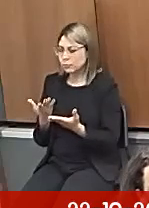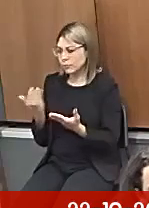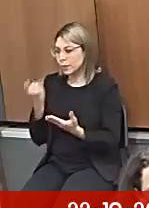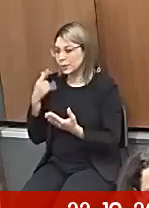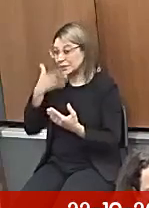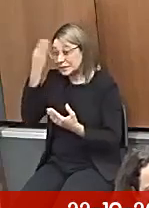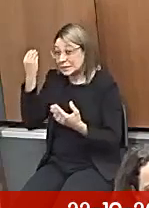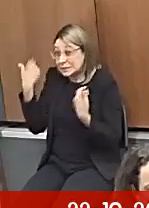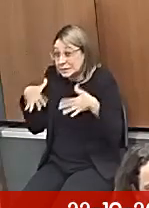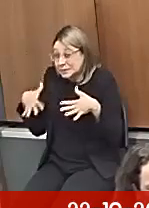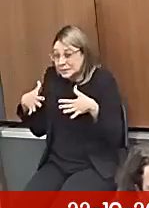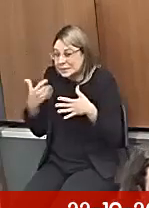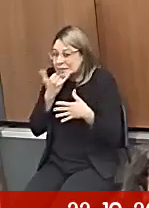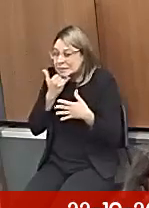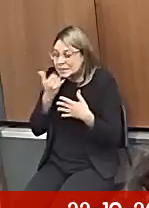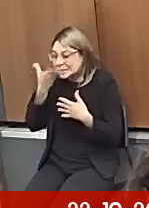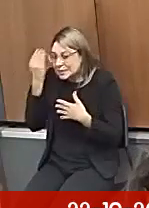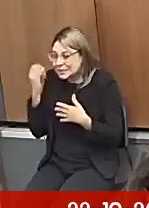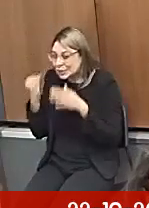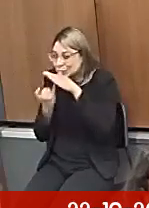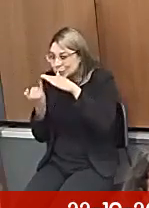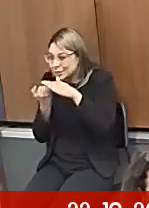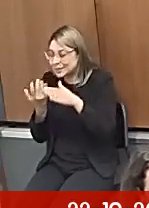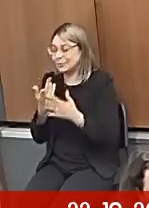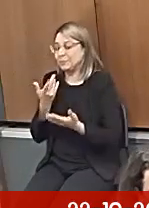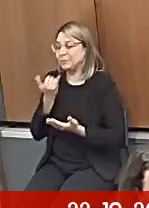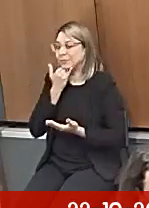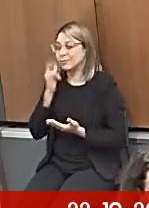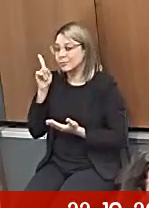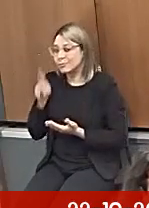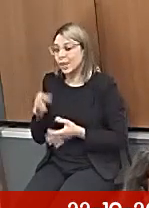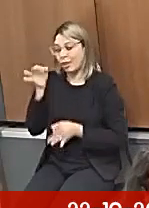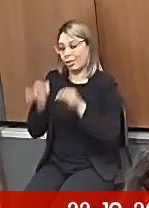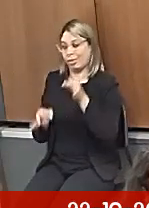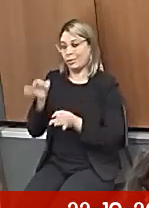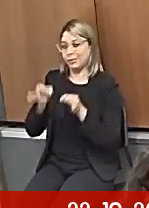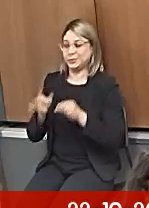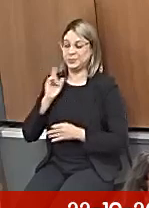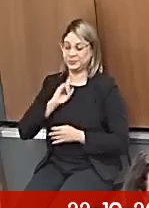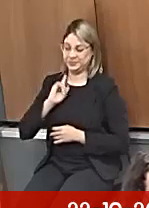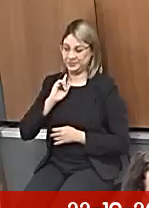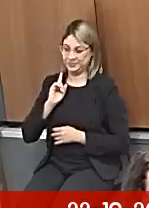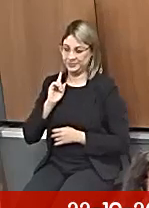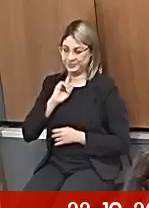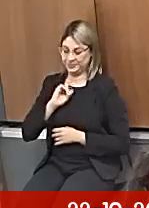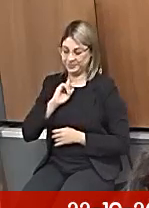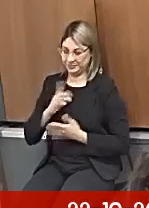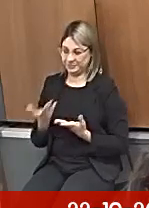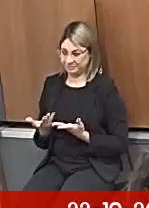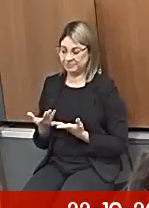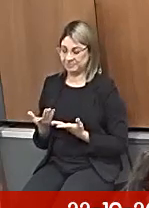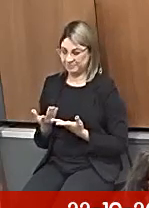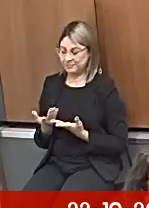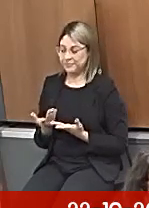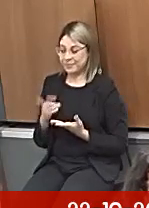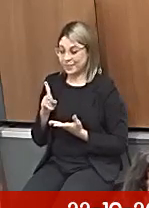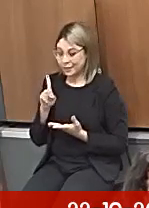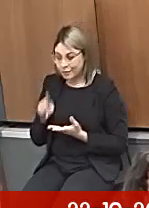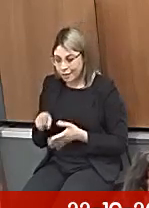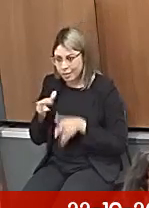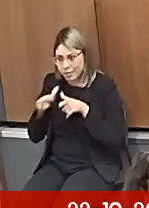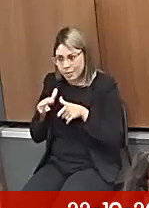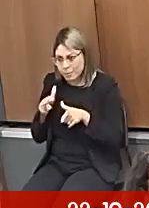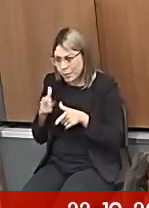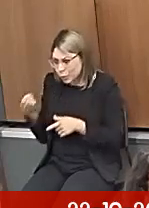diga... Ah, esqueci, importantíssimo, desculpa, esqueci uma instituição, Estevam. O Tribunal de Justiça de Minas Gerais. Numa atuação inédita,